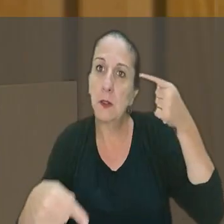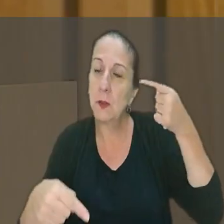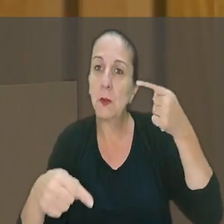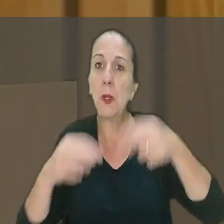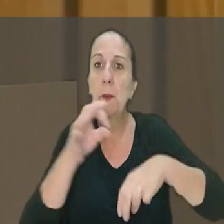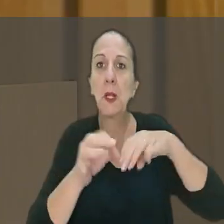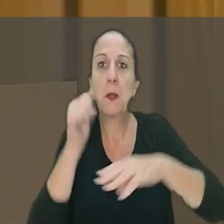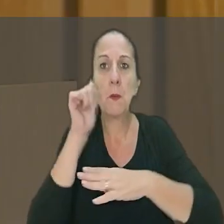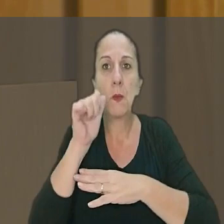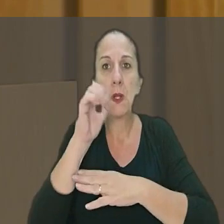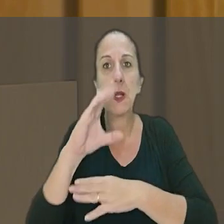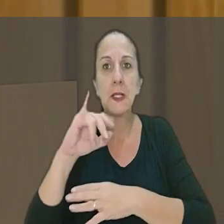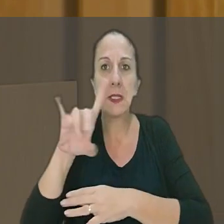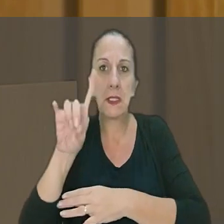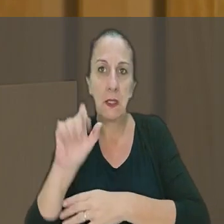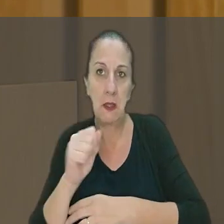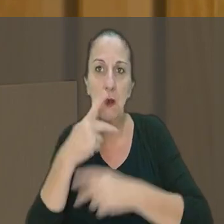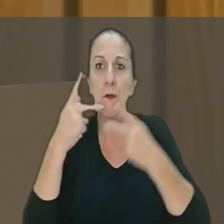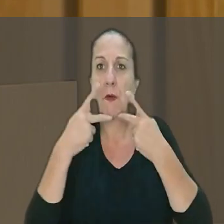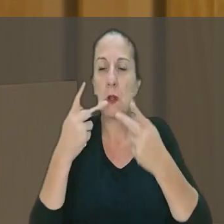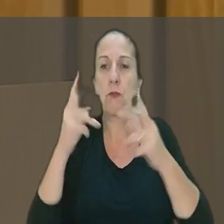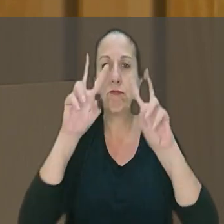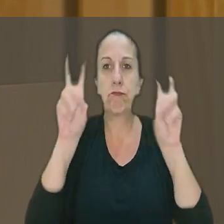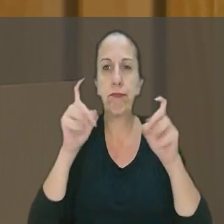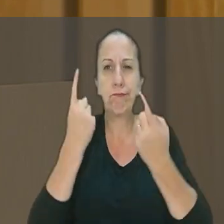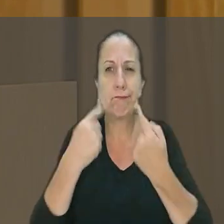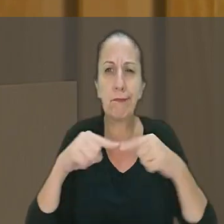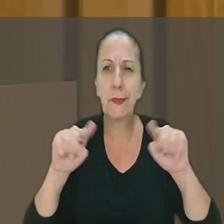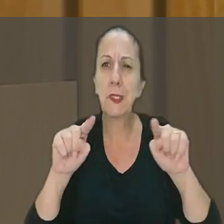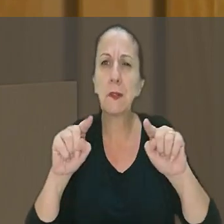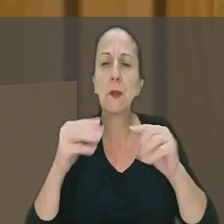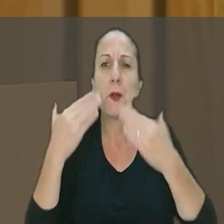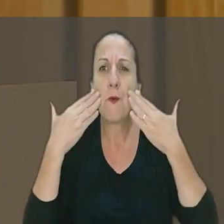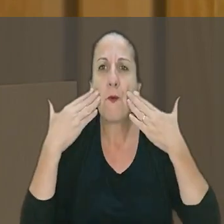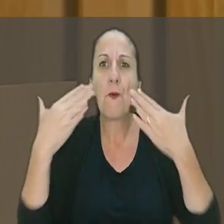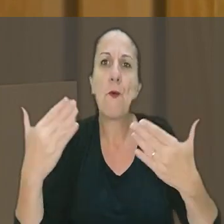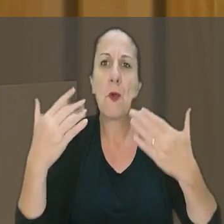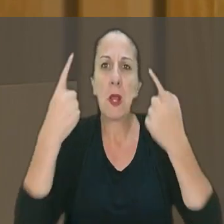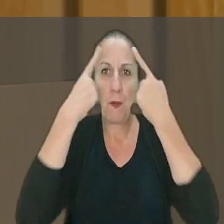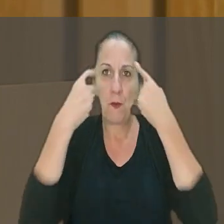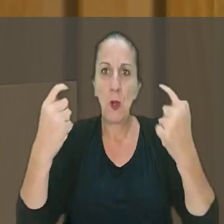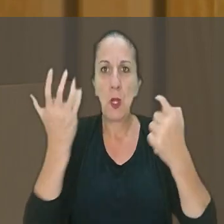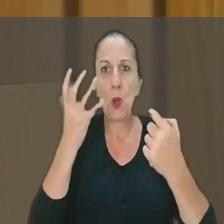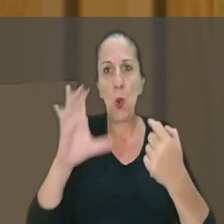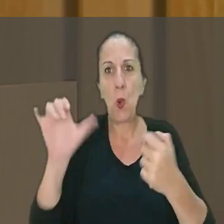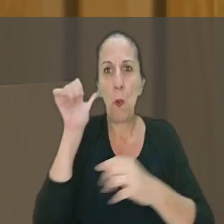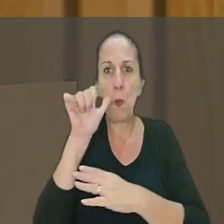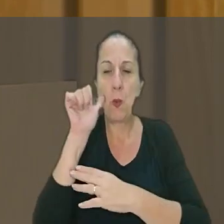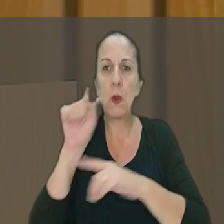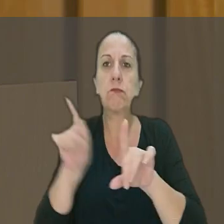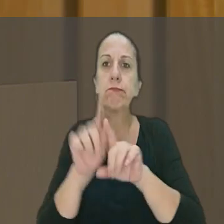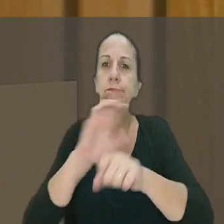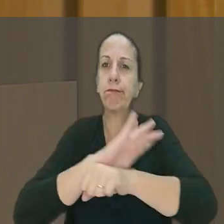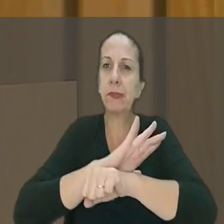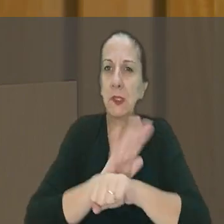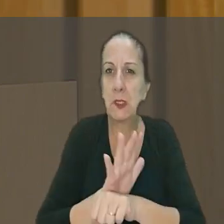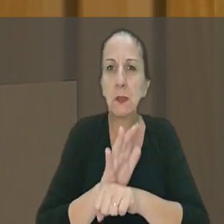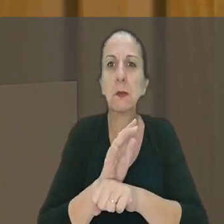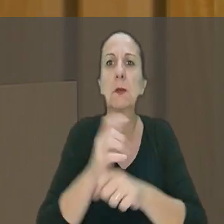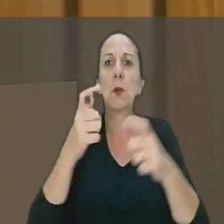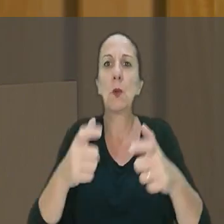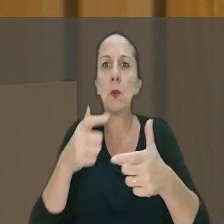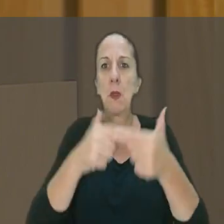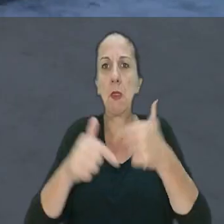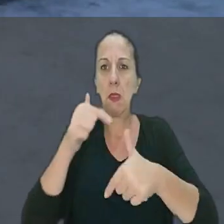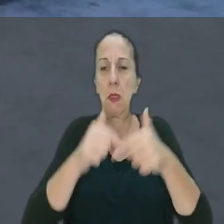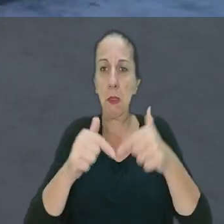da Mulher, Cida Gonçalves, falou sobre os desafios para enfrentar a violência contra a mulher e a discriminação em ambientes